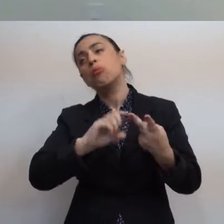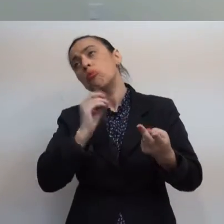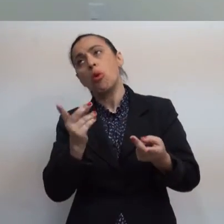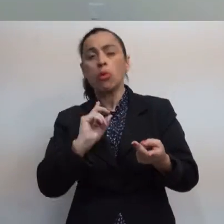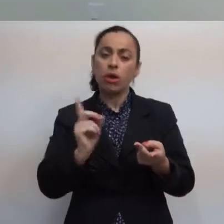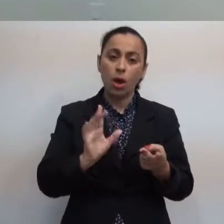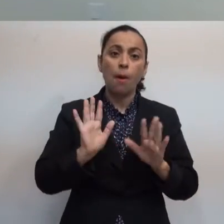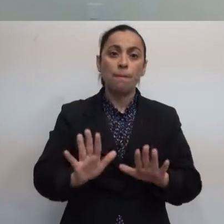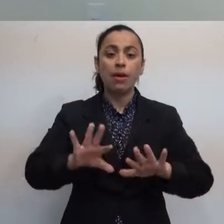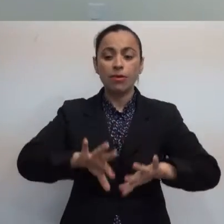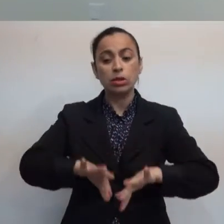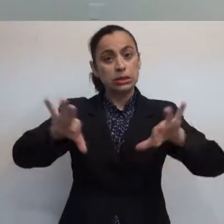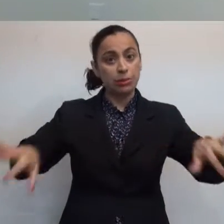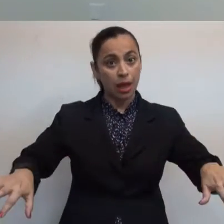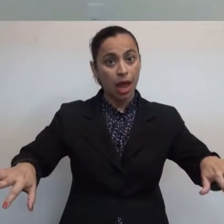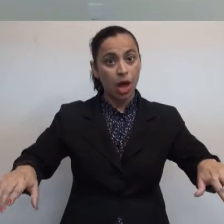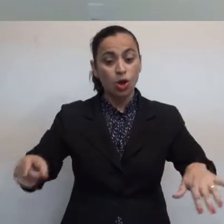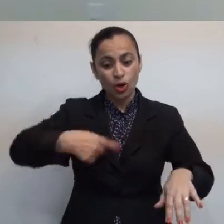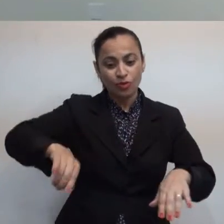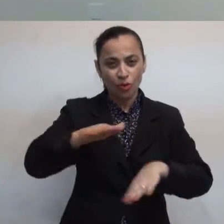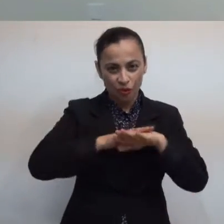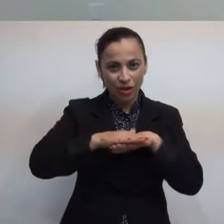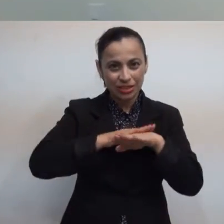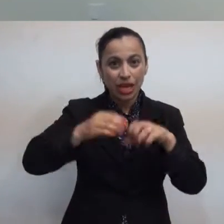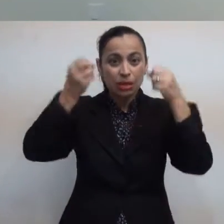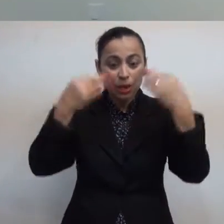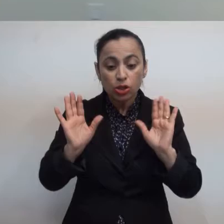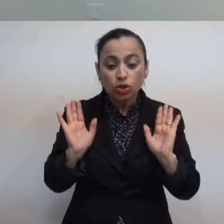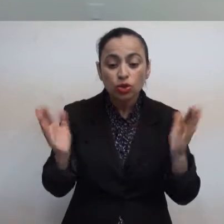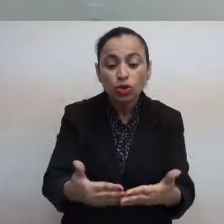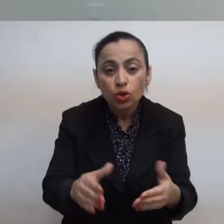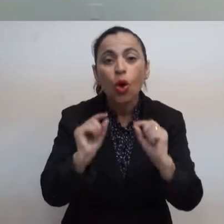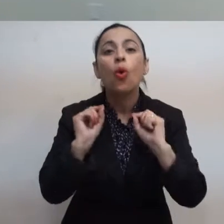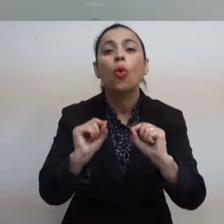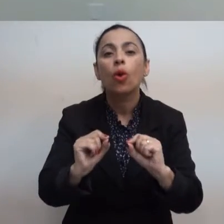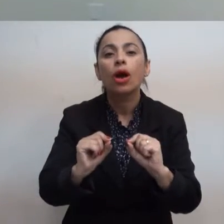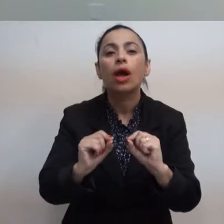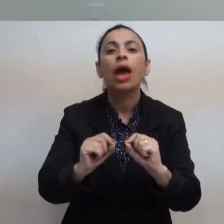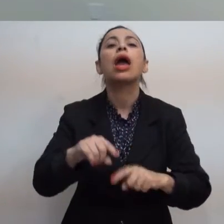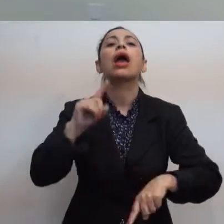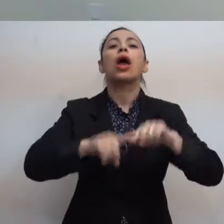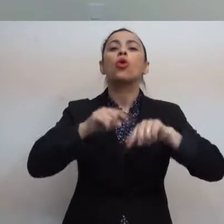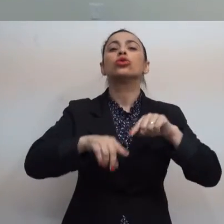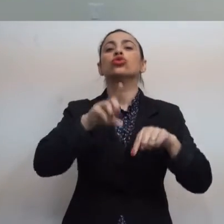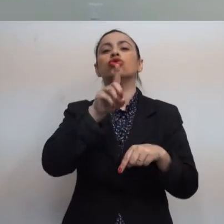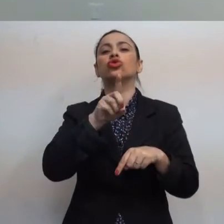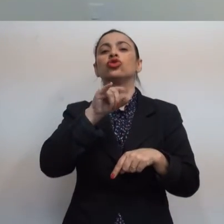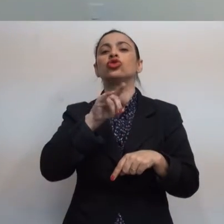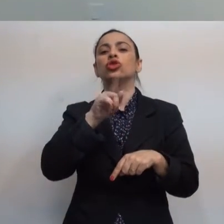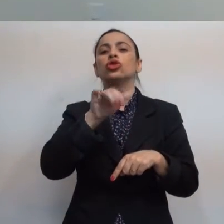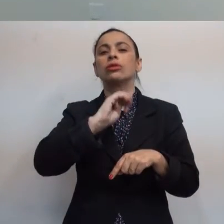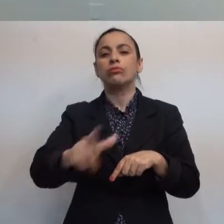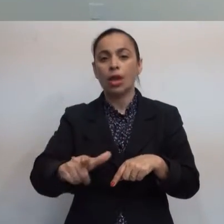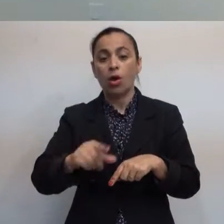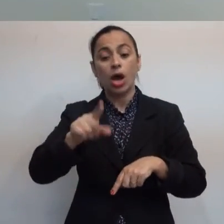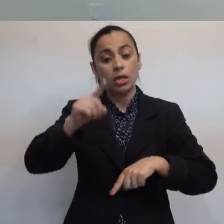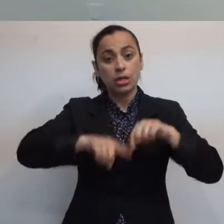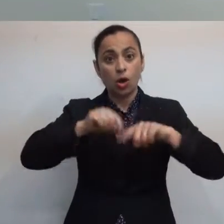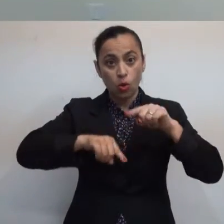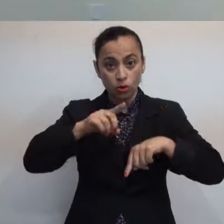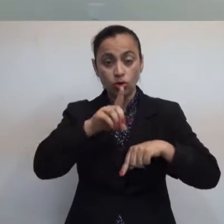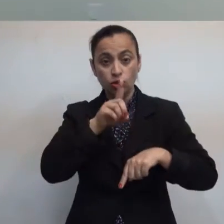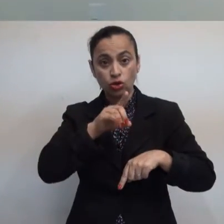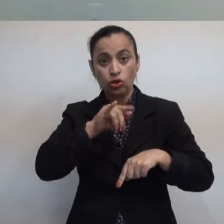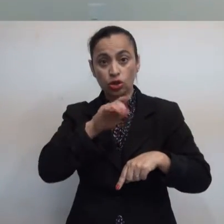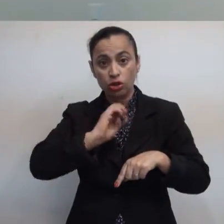não. Mas nós vamos separar para essa conversa apenas os recursos que são digitais.